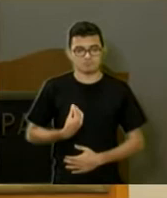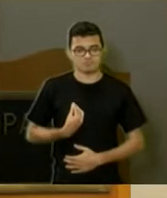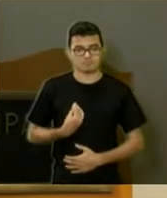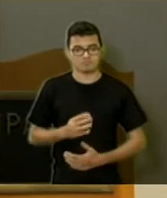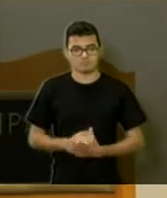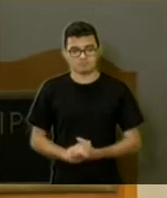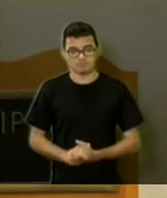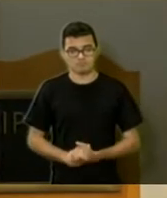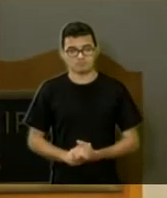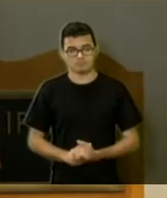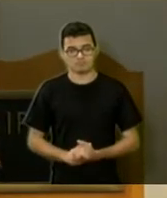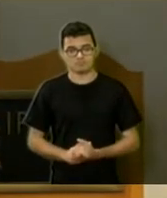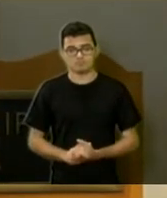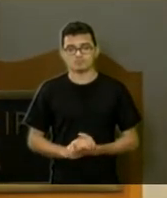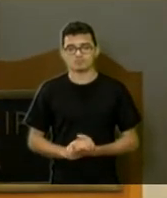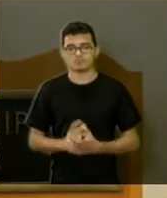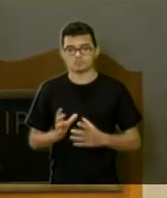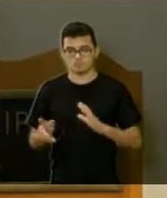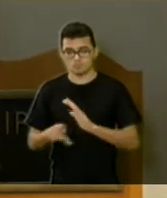meus irmãos,